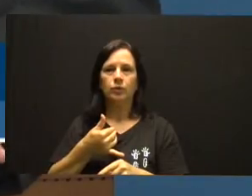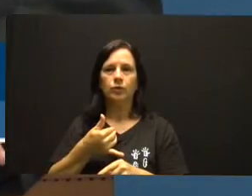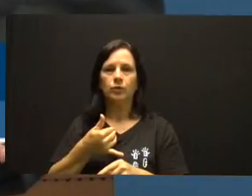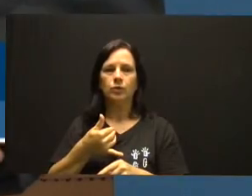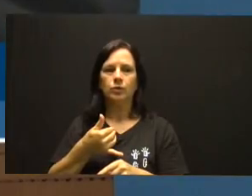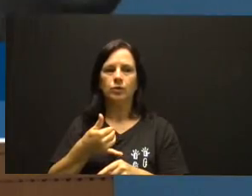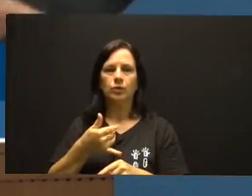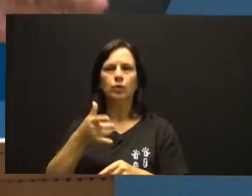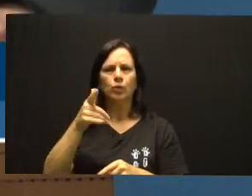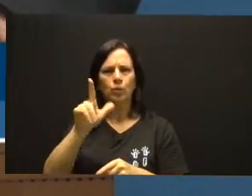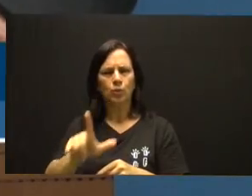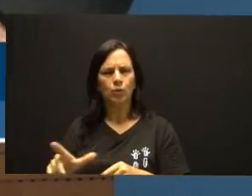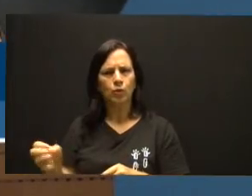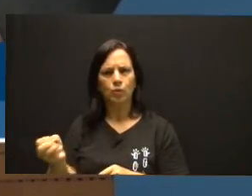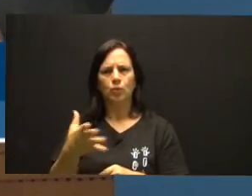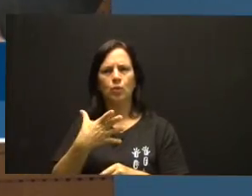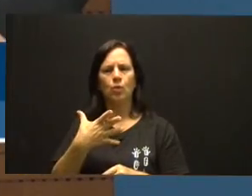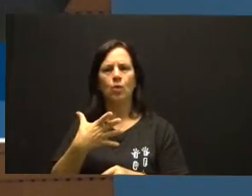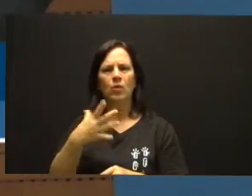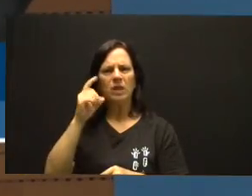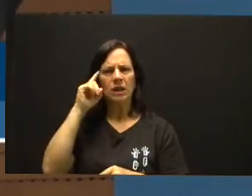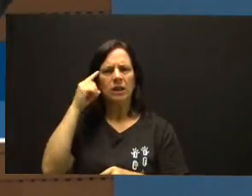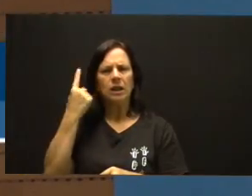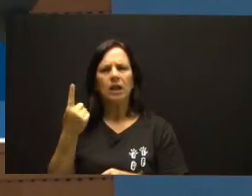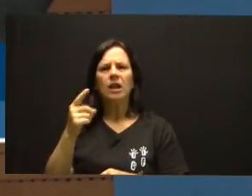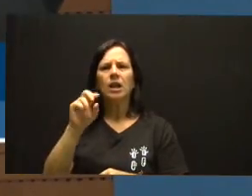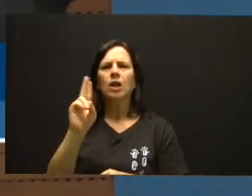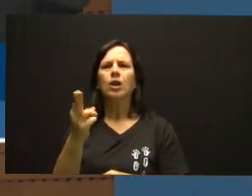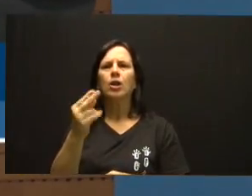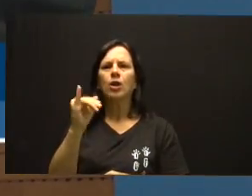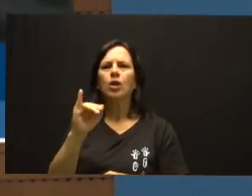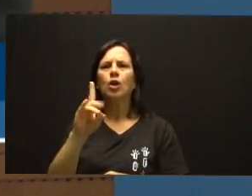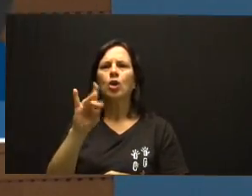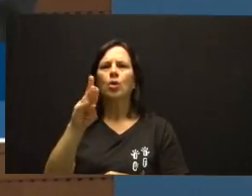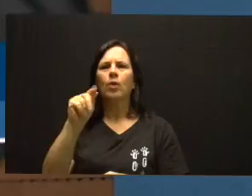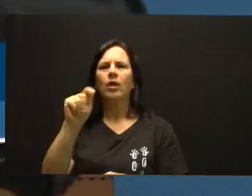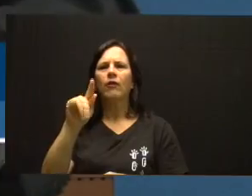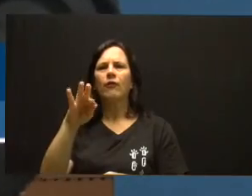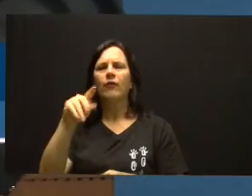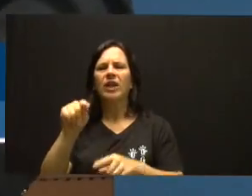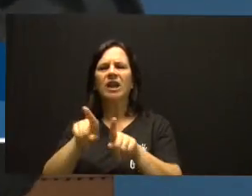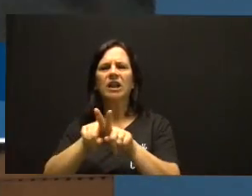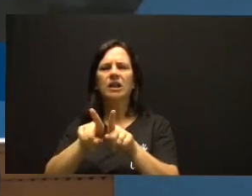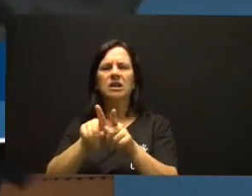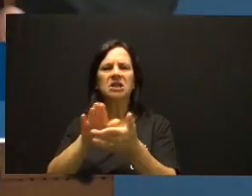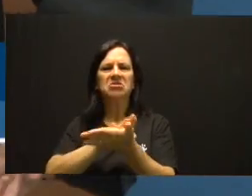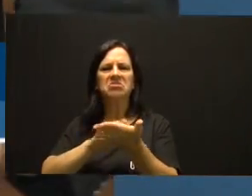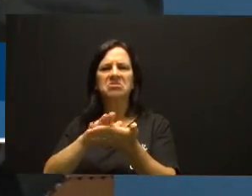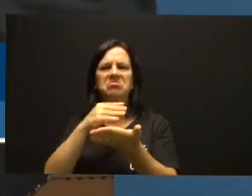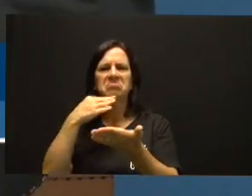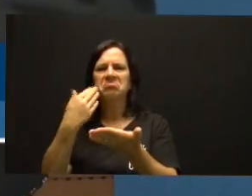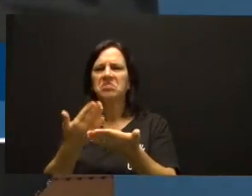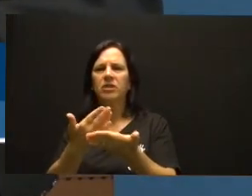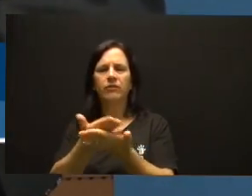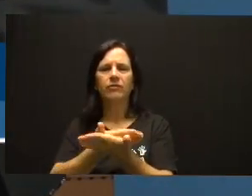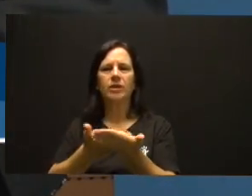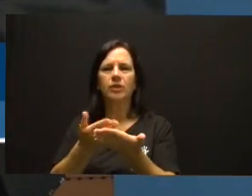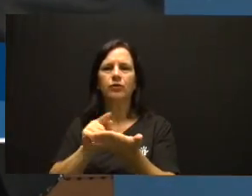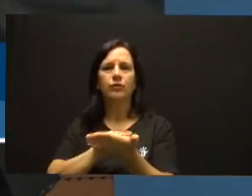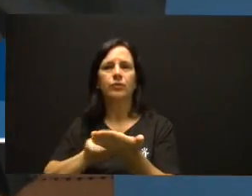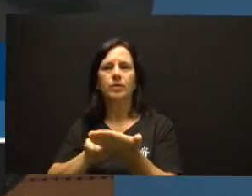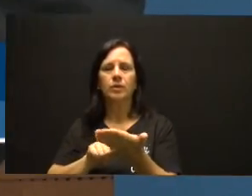essa ideia. Nem o Comitê de Bacias Hidrográficas mais deu nenhum resultado, ninguém mais fez estudo e o dinheiro foi